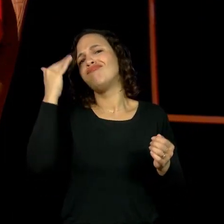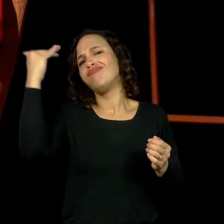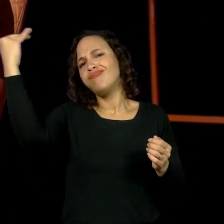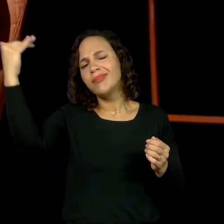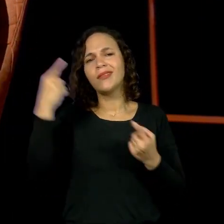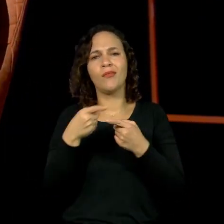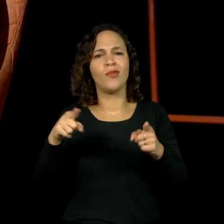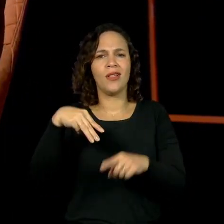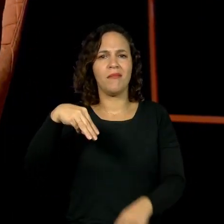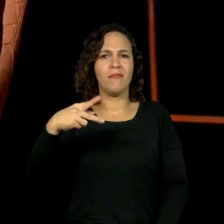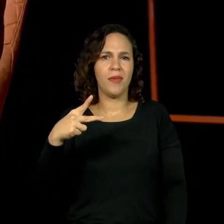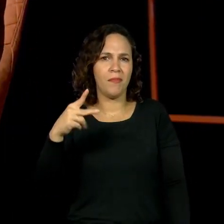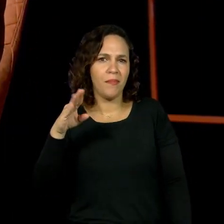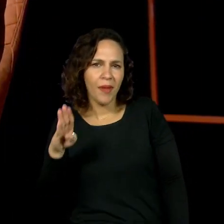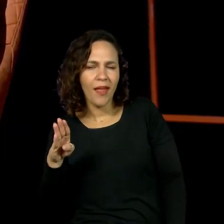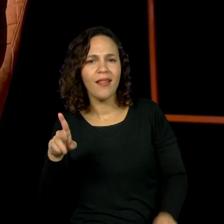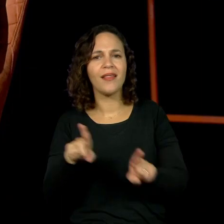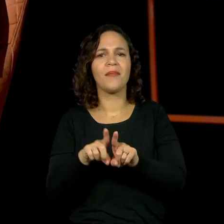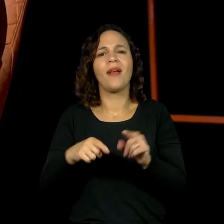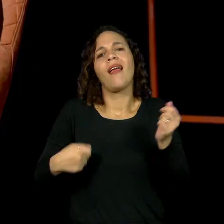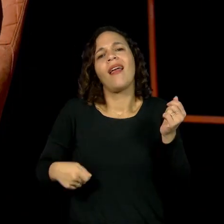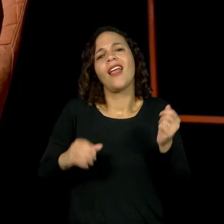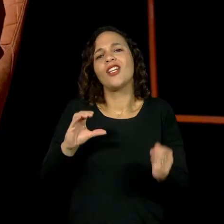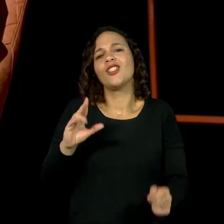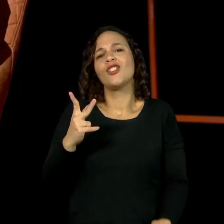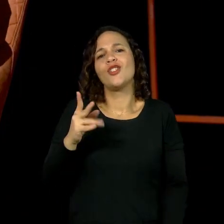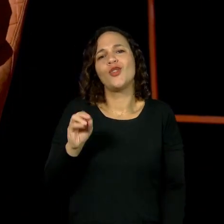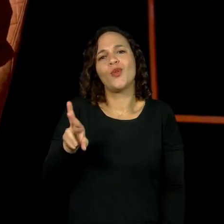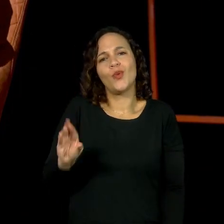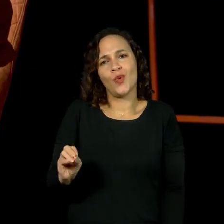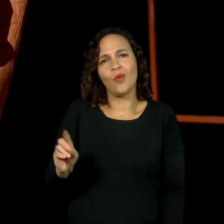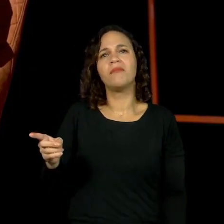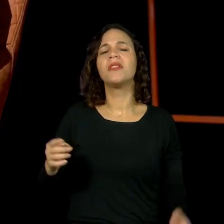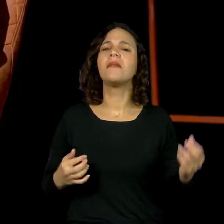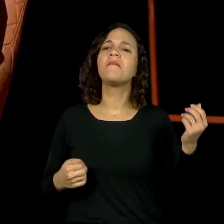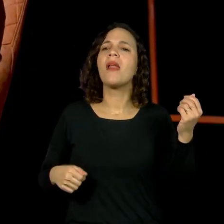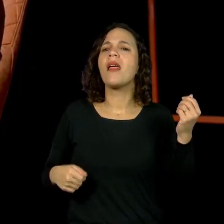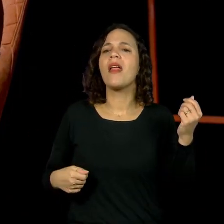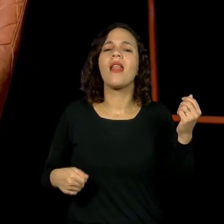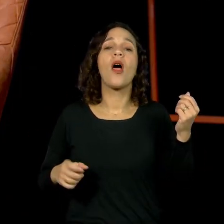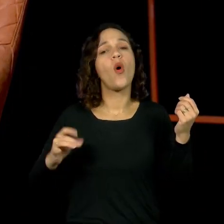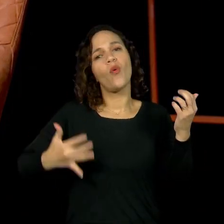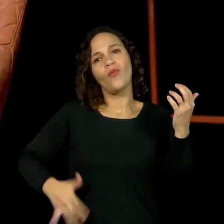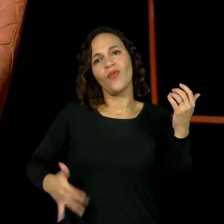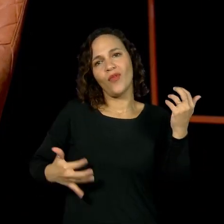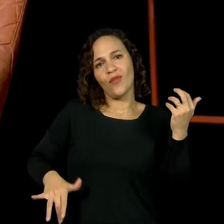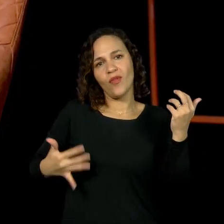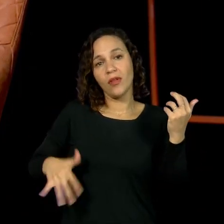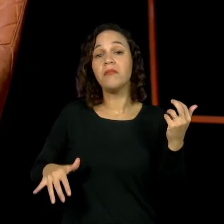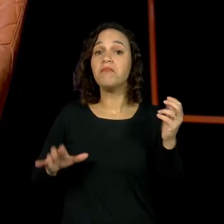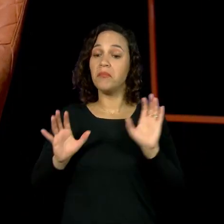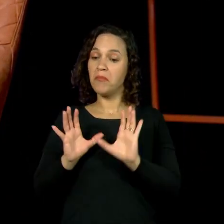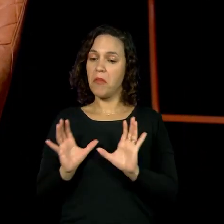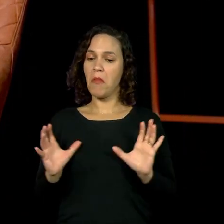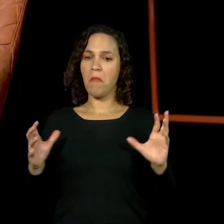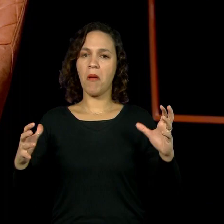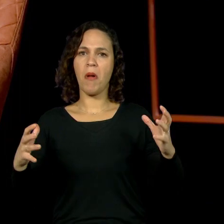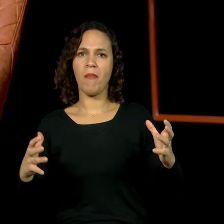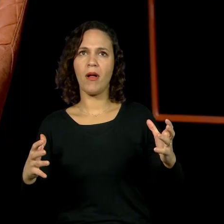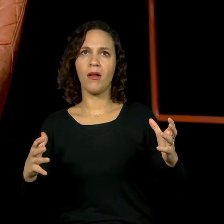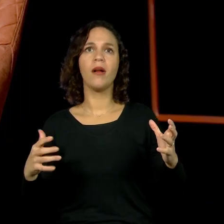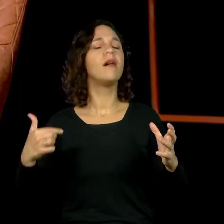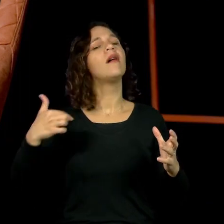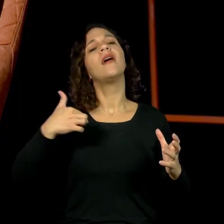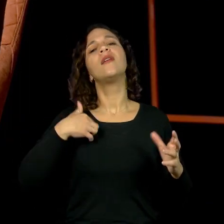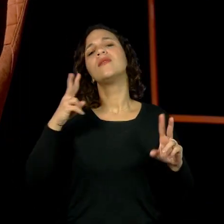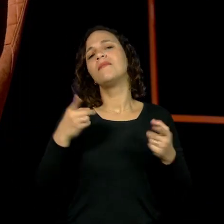MPB, né? Esmeraldino Salles, ele com um cavaquinho ou um violão, um conjunto acompanhando, né? E eu sempre mandava